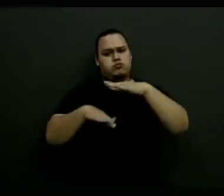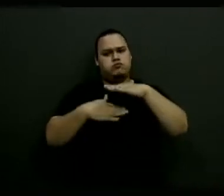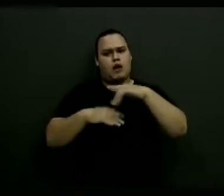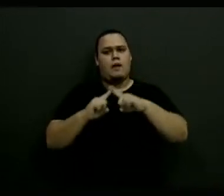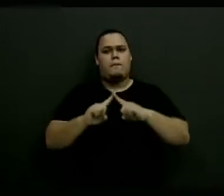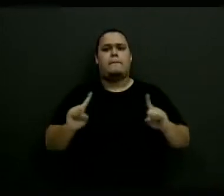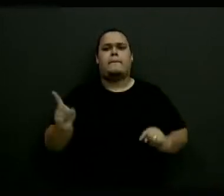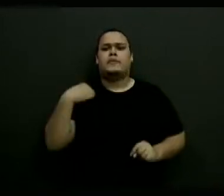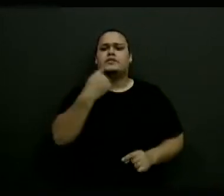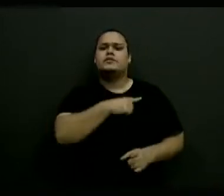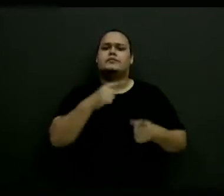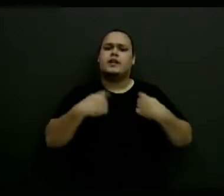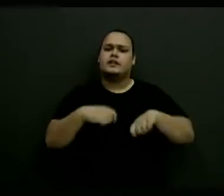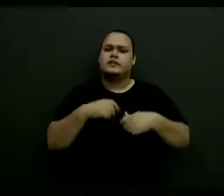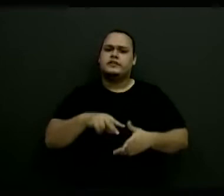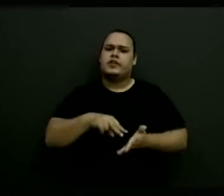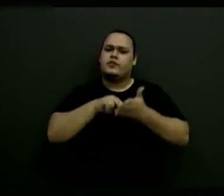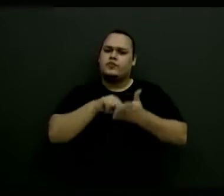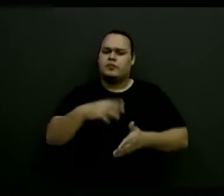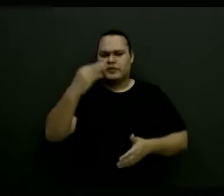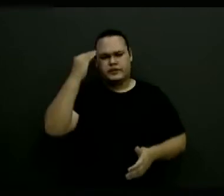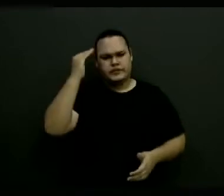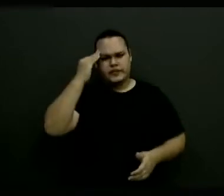relação muito saudável, informando,